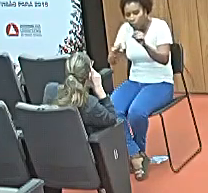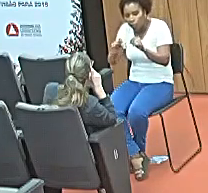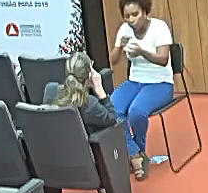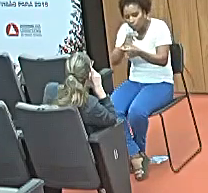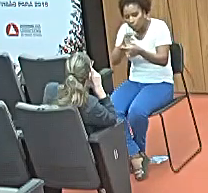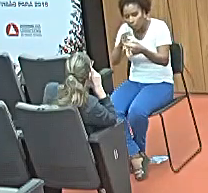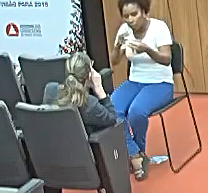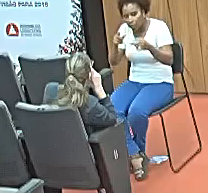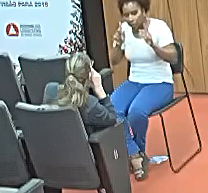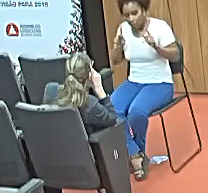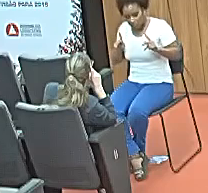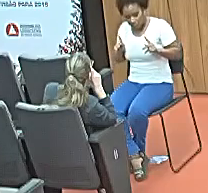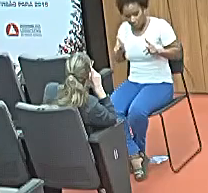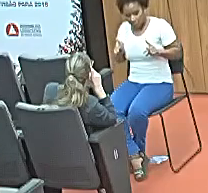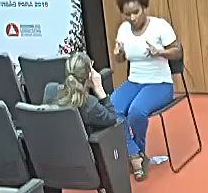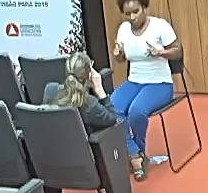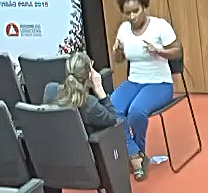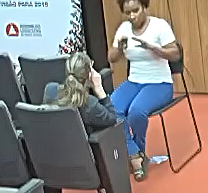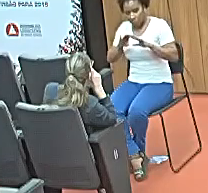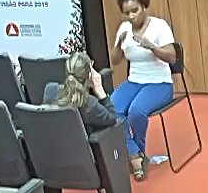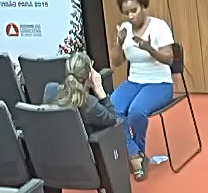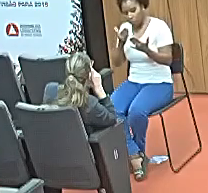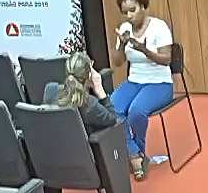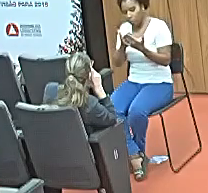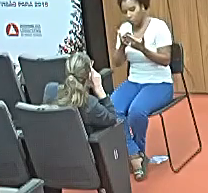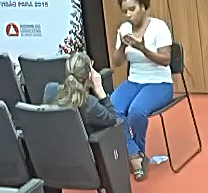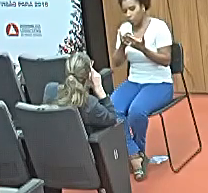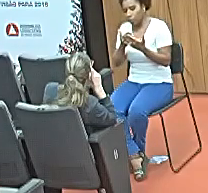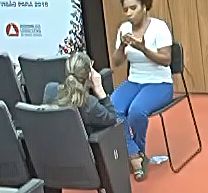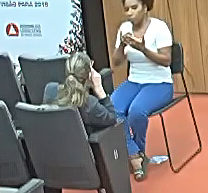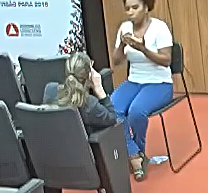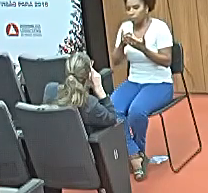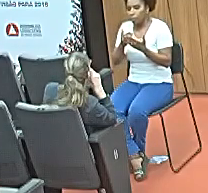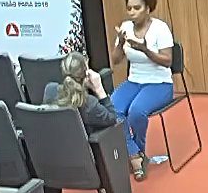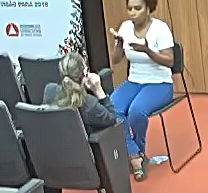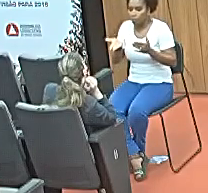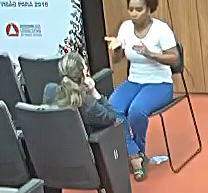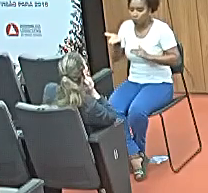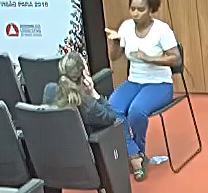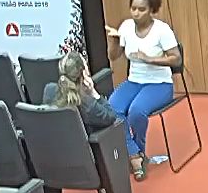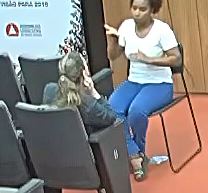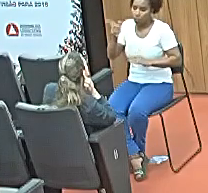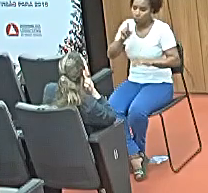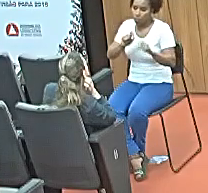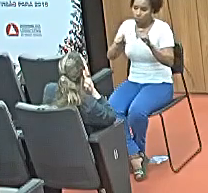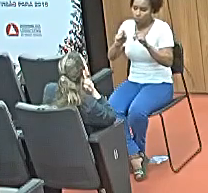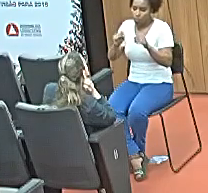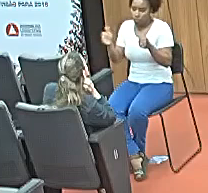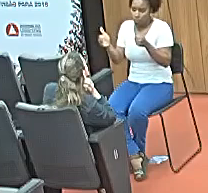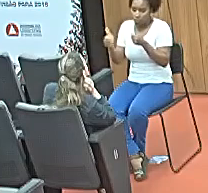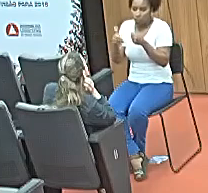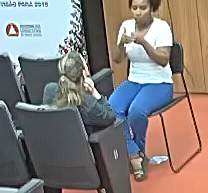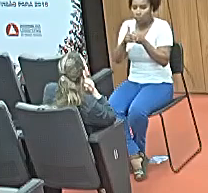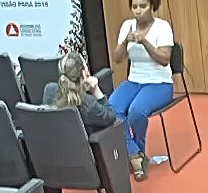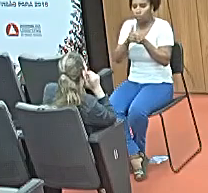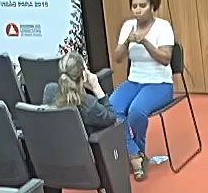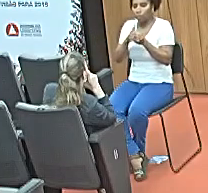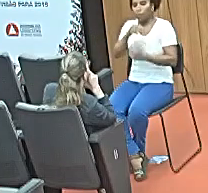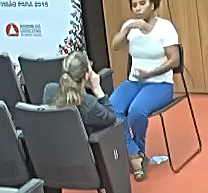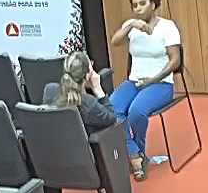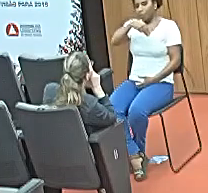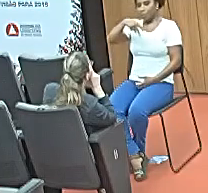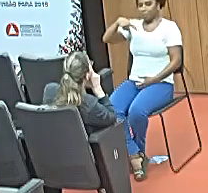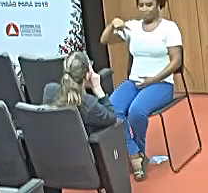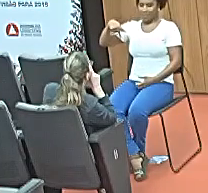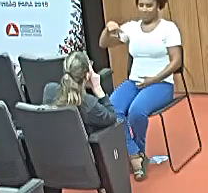cidadãos por meio da escola superior da defensoria pública para execução no interior do projeto defensores populares que é um